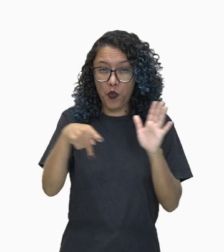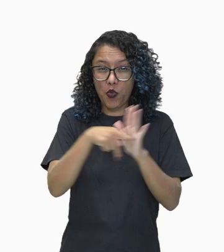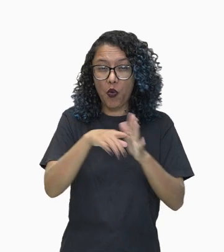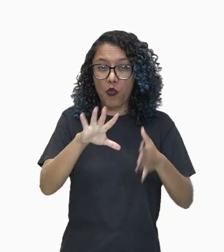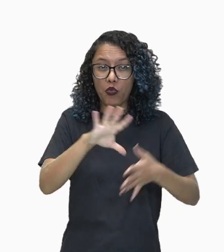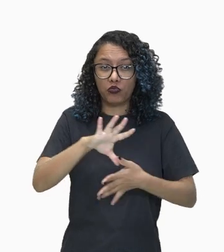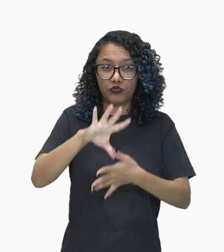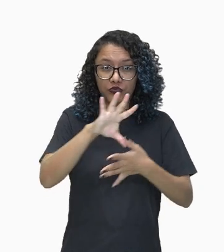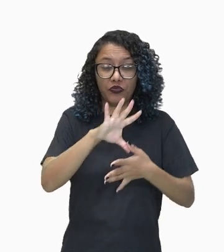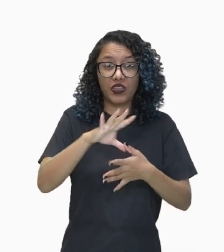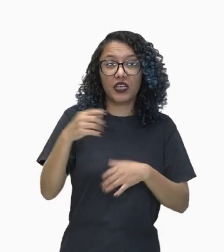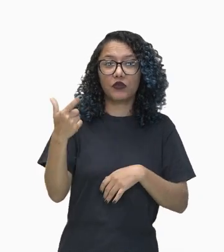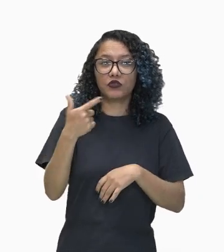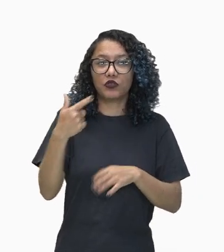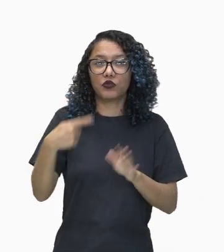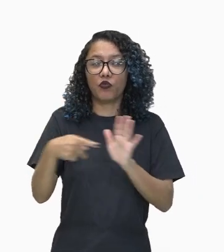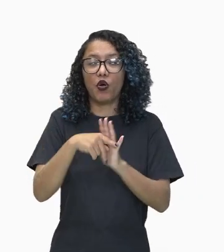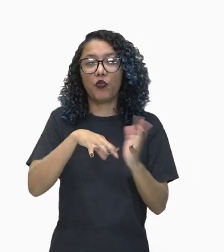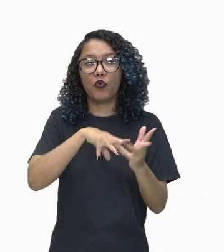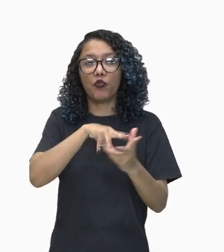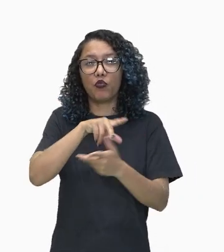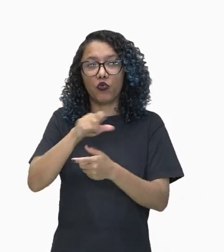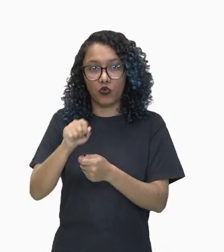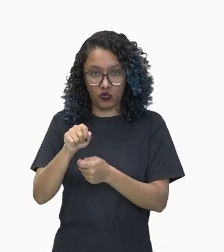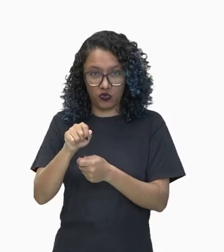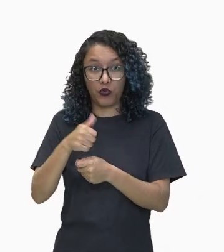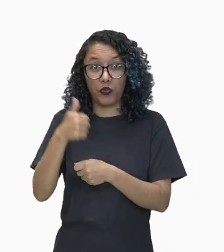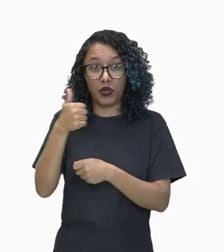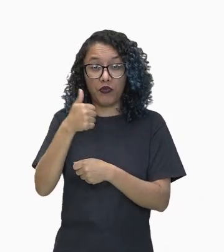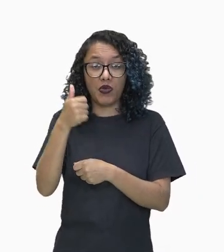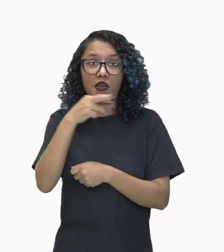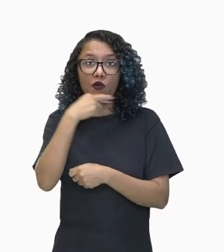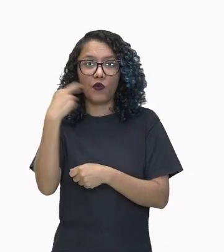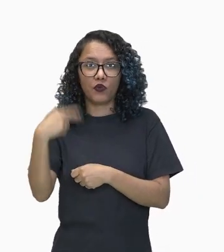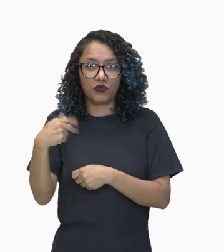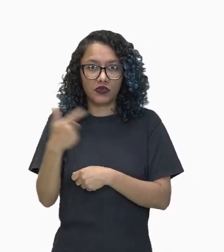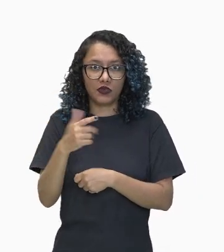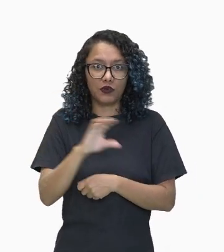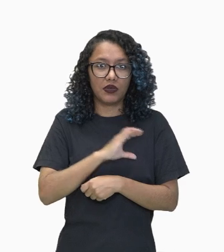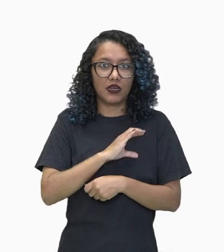do mundo após a Rússia. O Canadá, ele tem